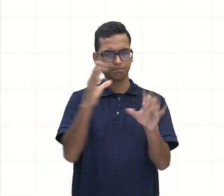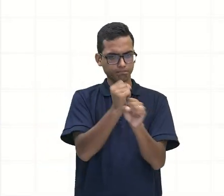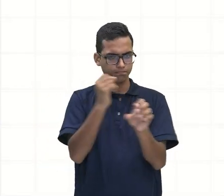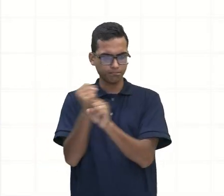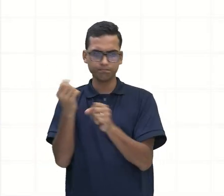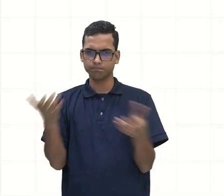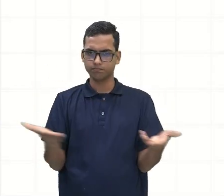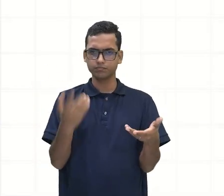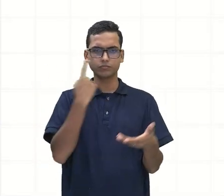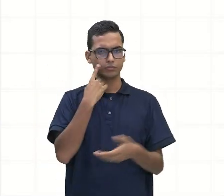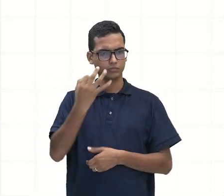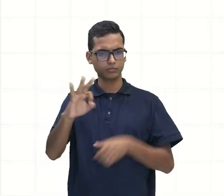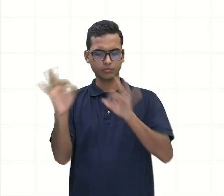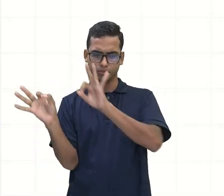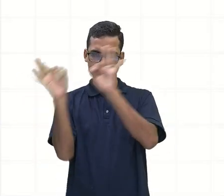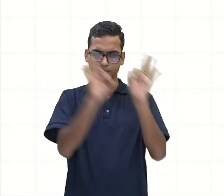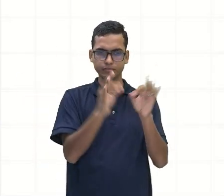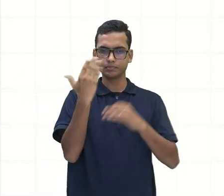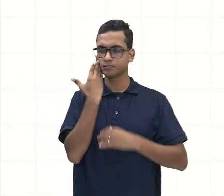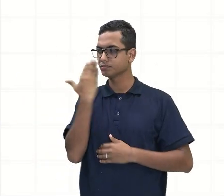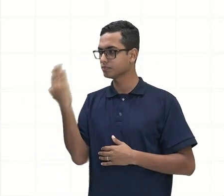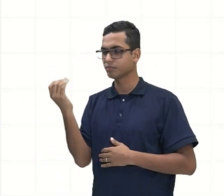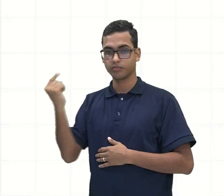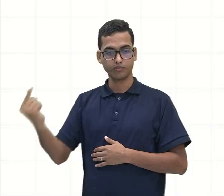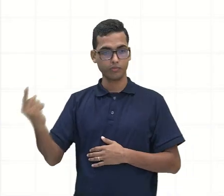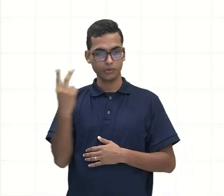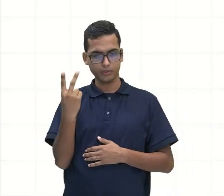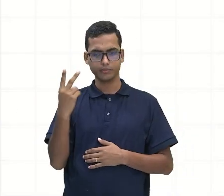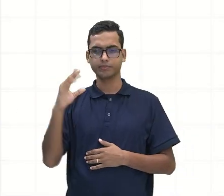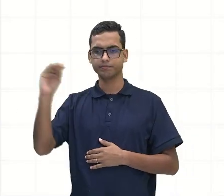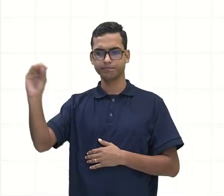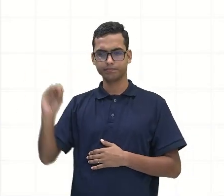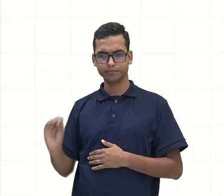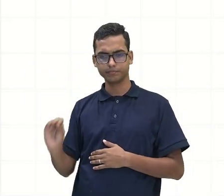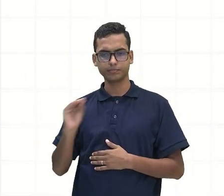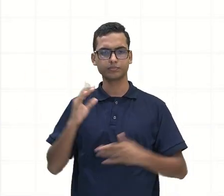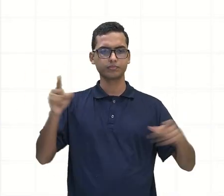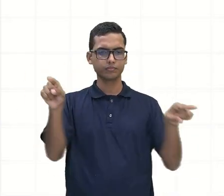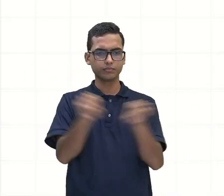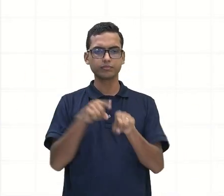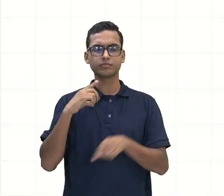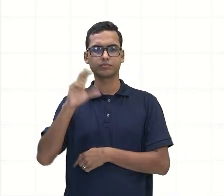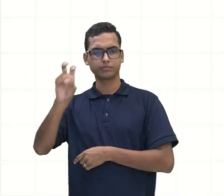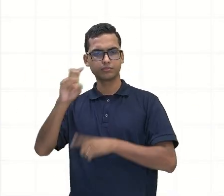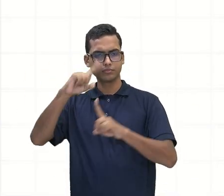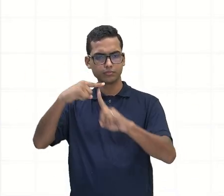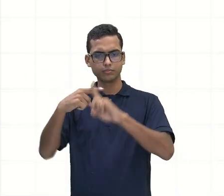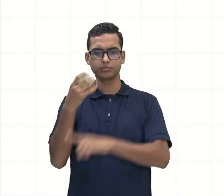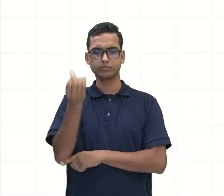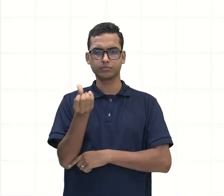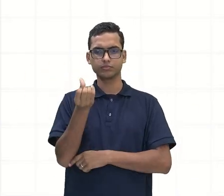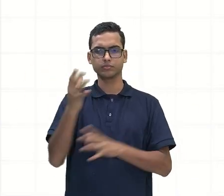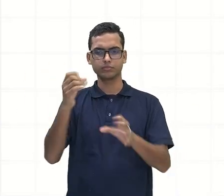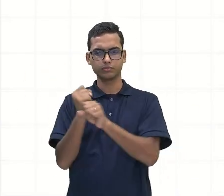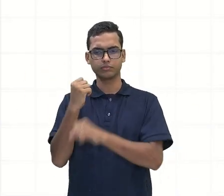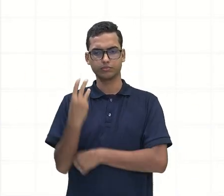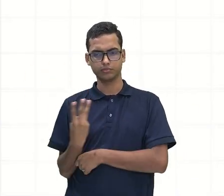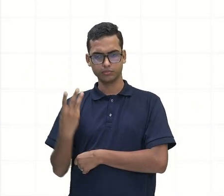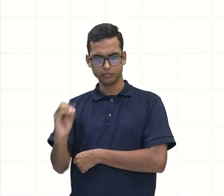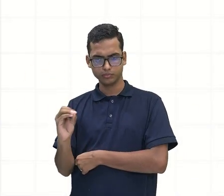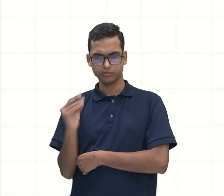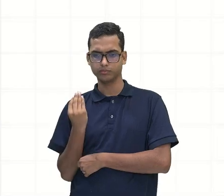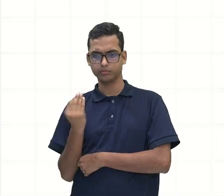contas, certo? Então, o 12 eu não vou utilizar agora, eu vou repetir. 5 vezes 6, 30.